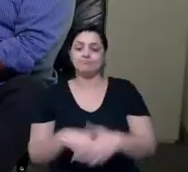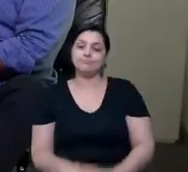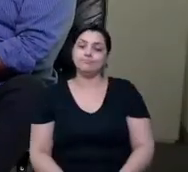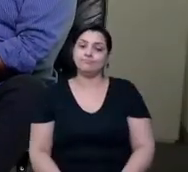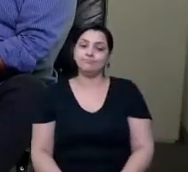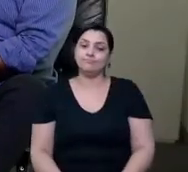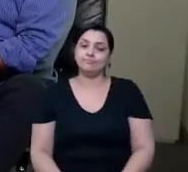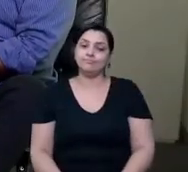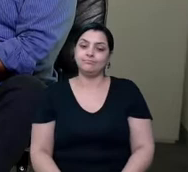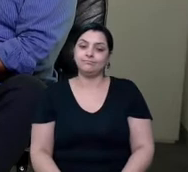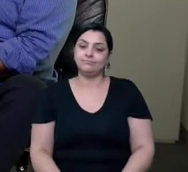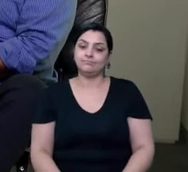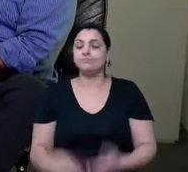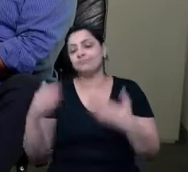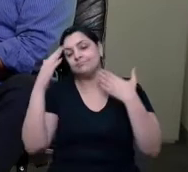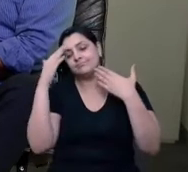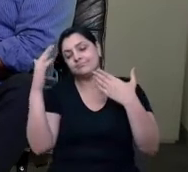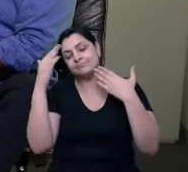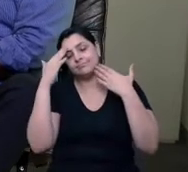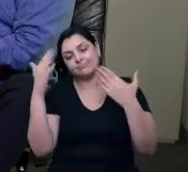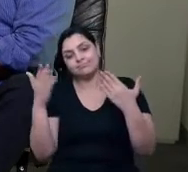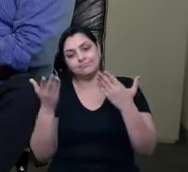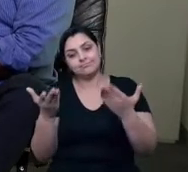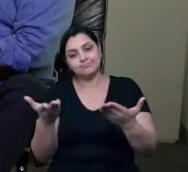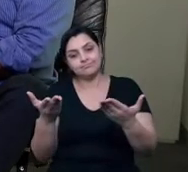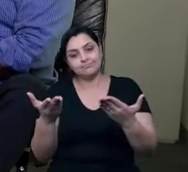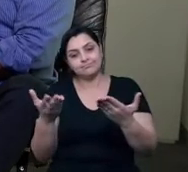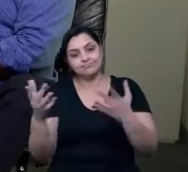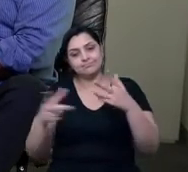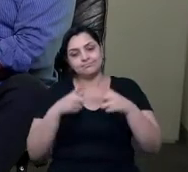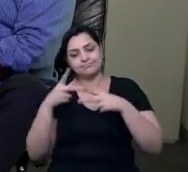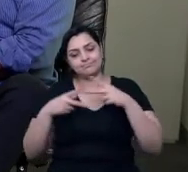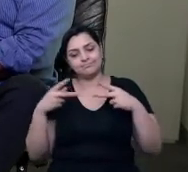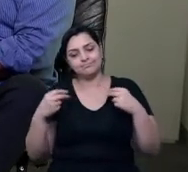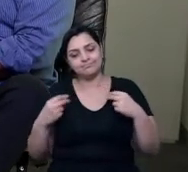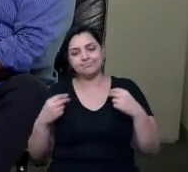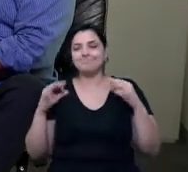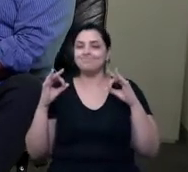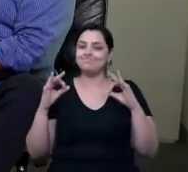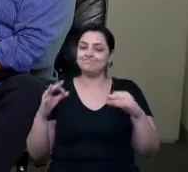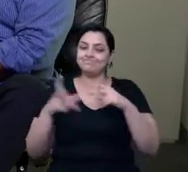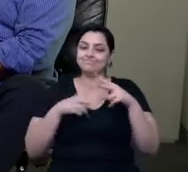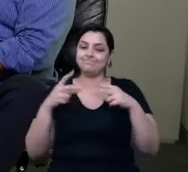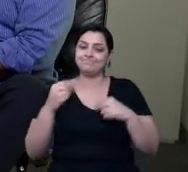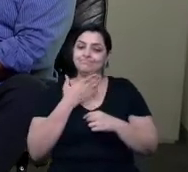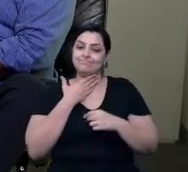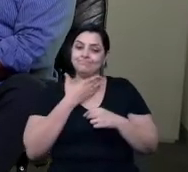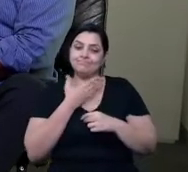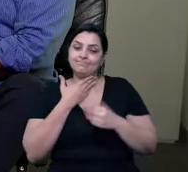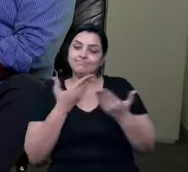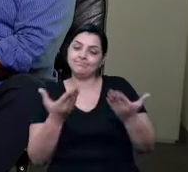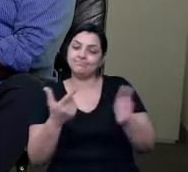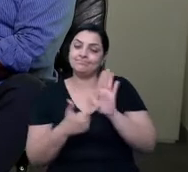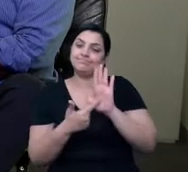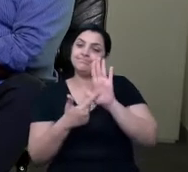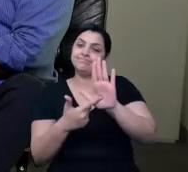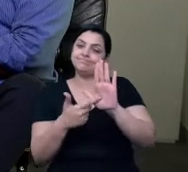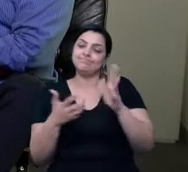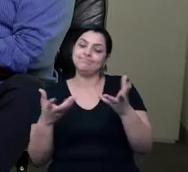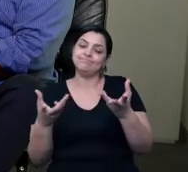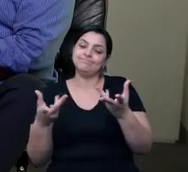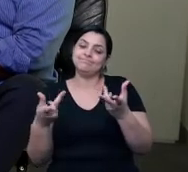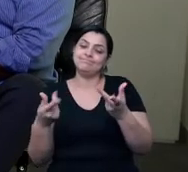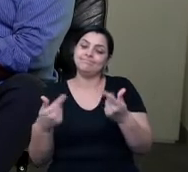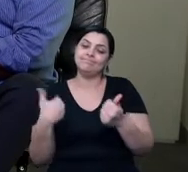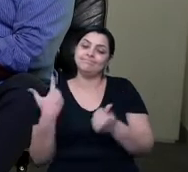Ricieri, eu agradeço imensamente por esse presente. Realmente foi um presente esse bate-papo. A sua exposição mais ainda, que a gente possa conhecer